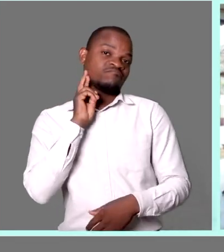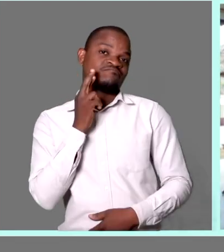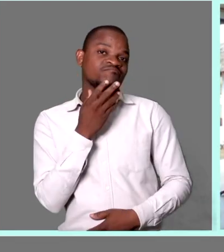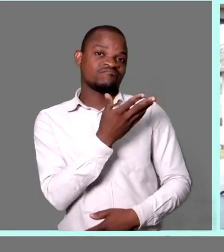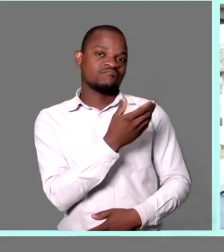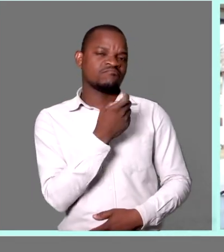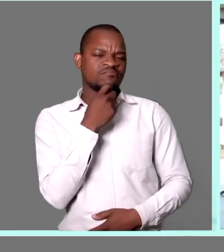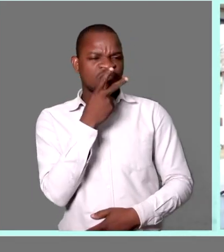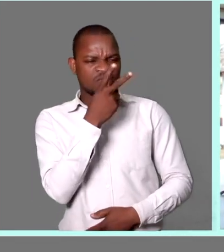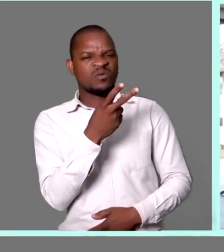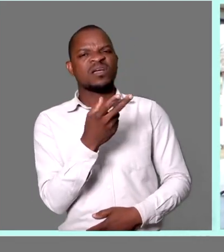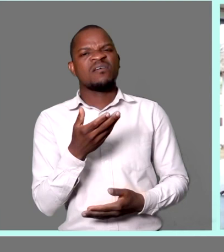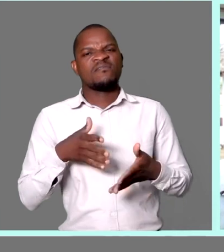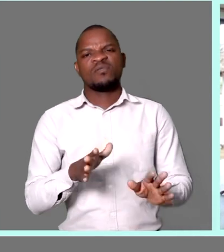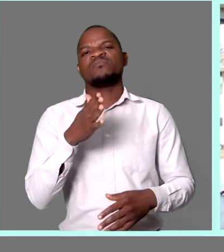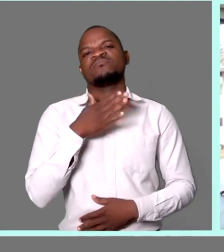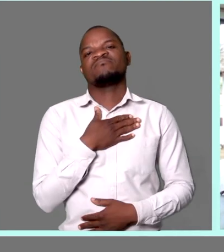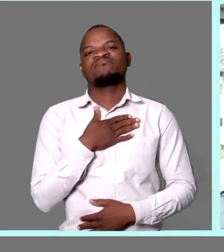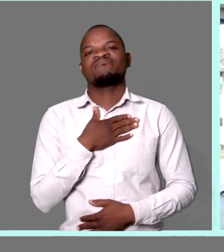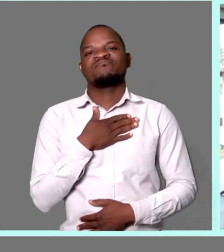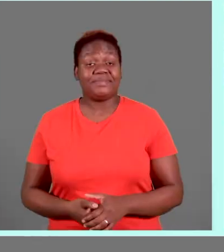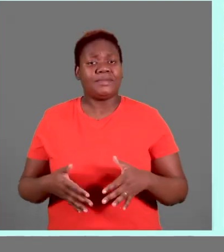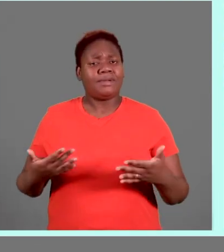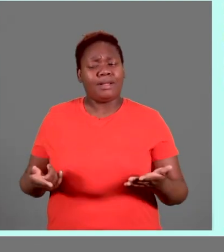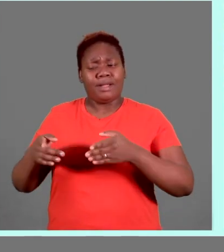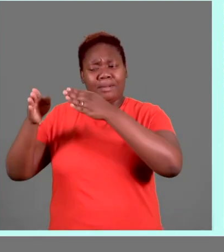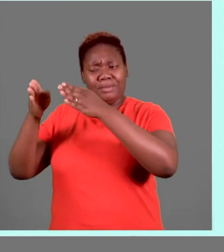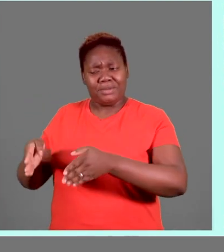que és um homem? Olho apenas como minha criança.